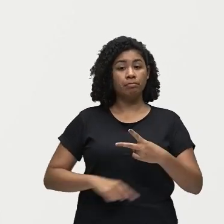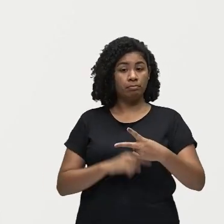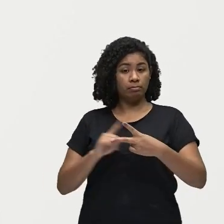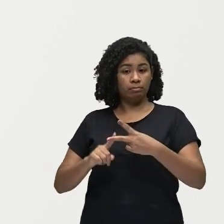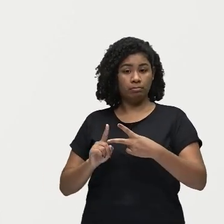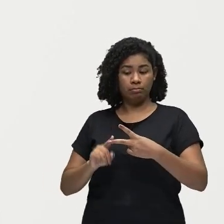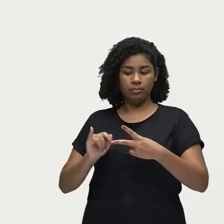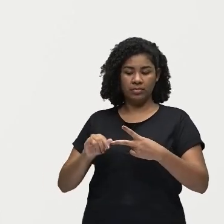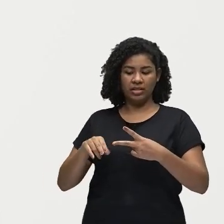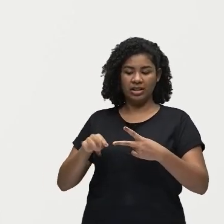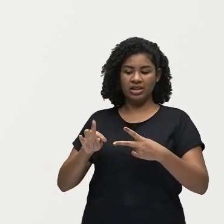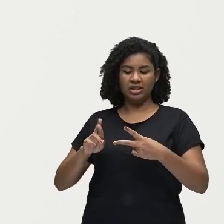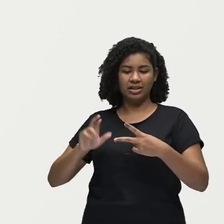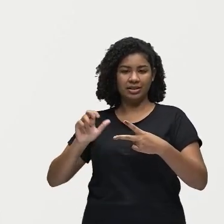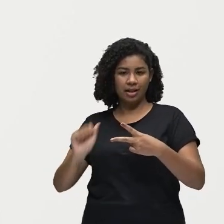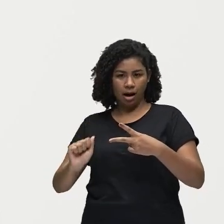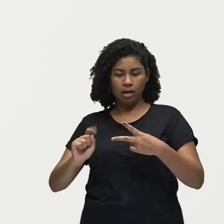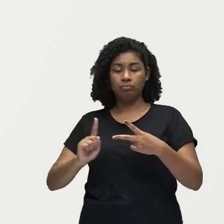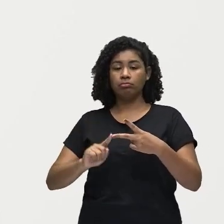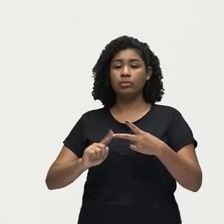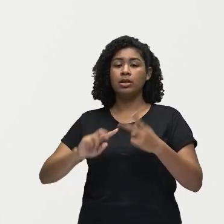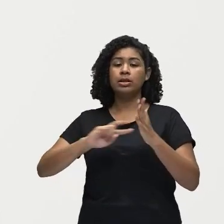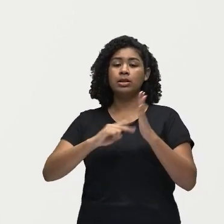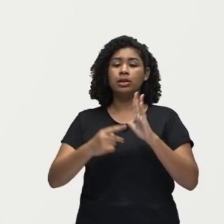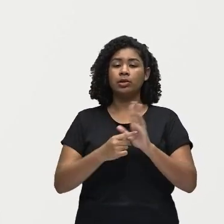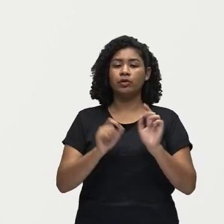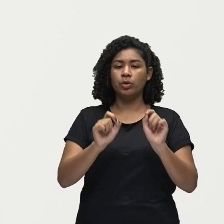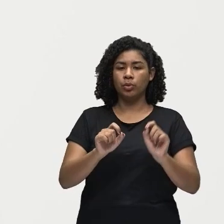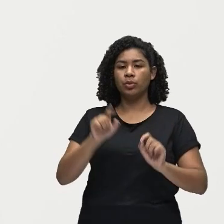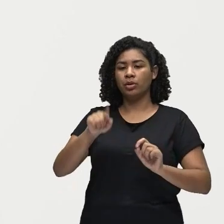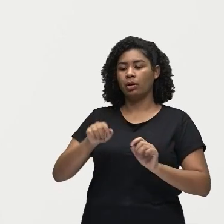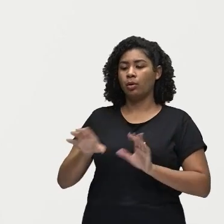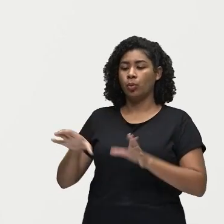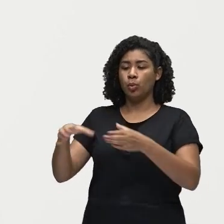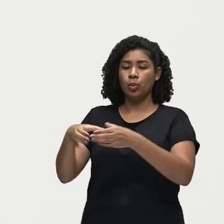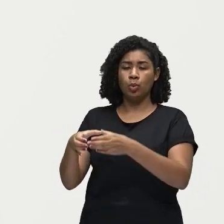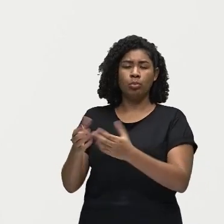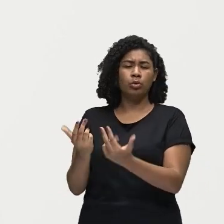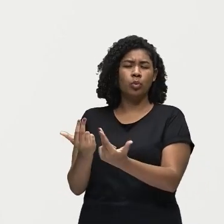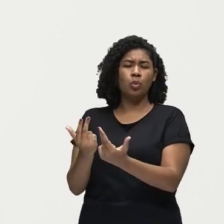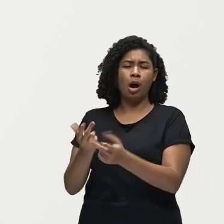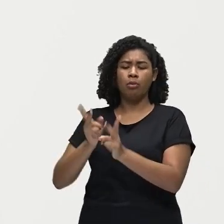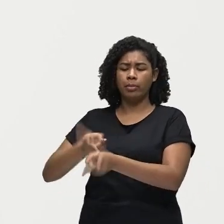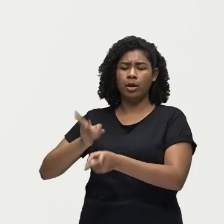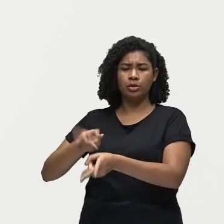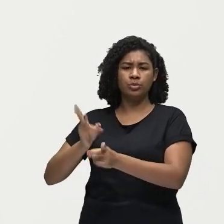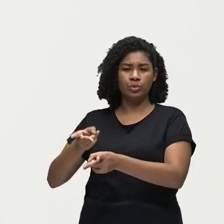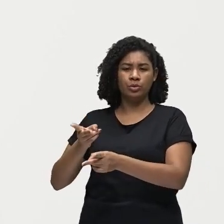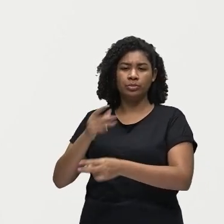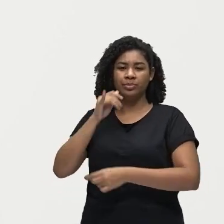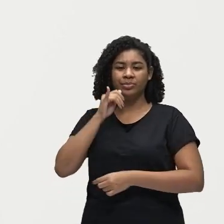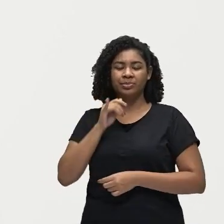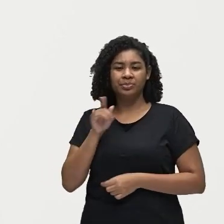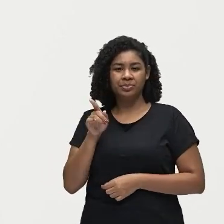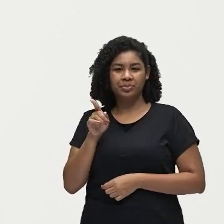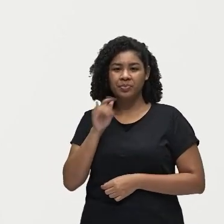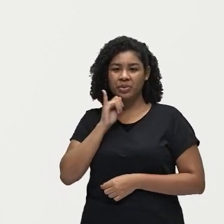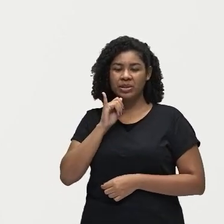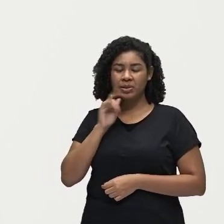intraespecífica quando essa relação acontece em indivíduos da mesma espécie. Então, esses indivíduos